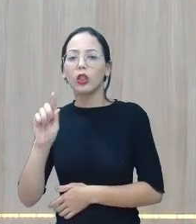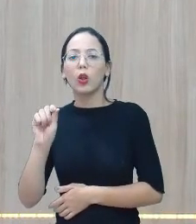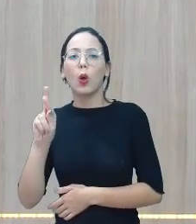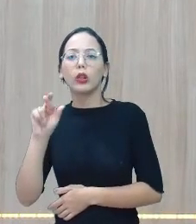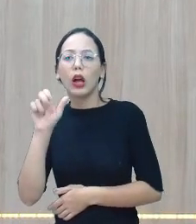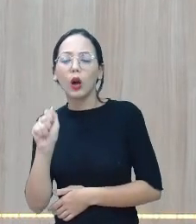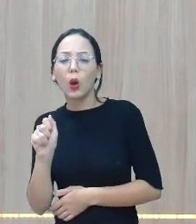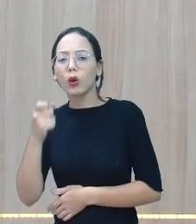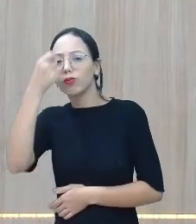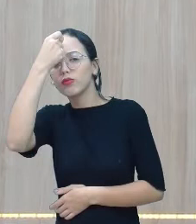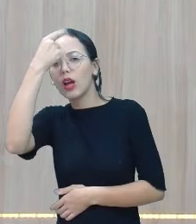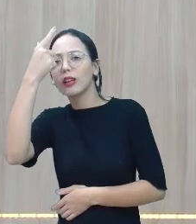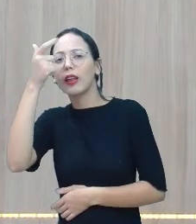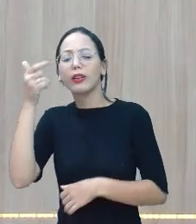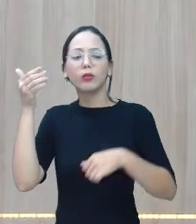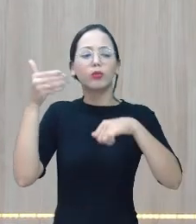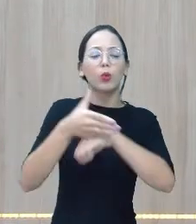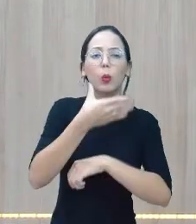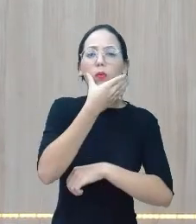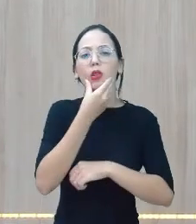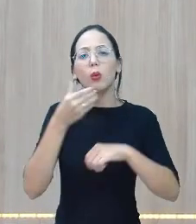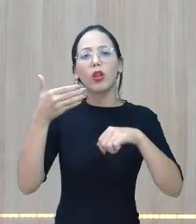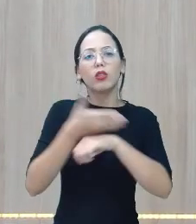meter Bentinho no seminário?